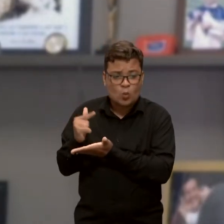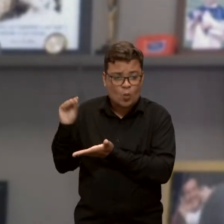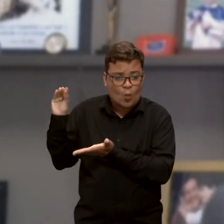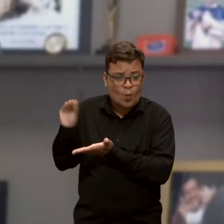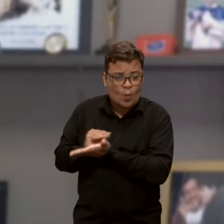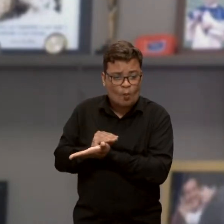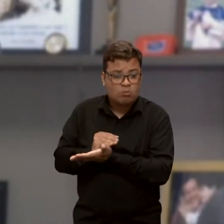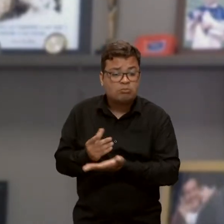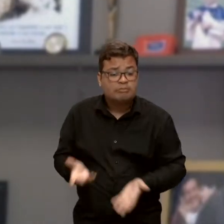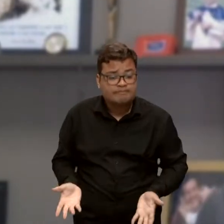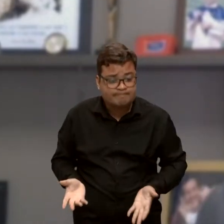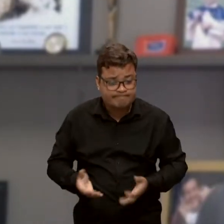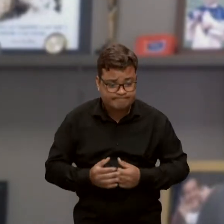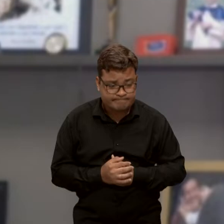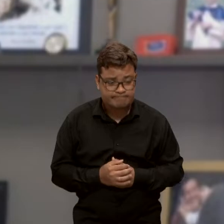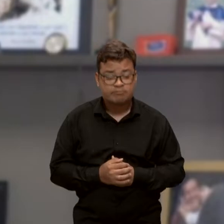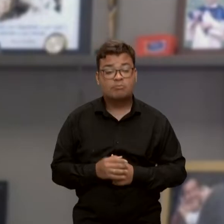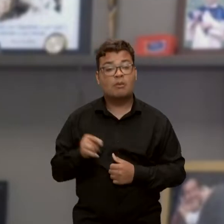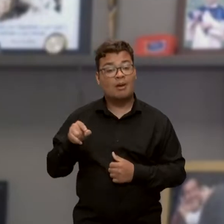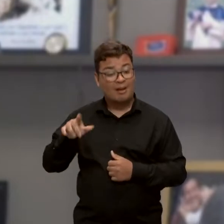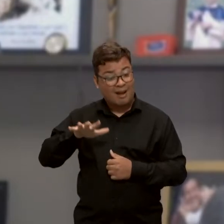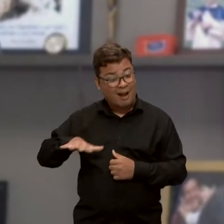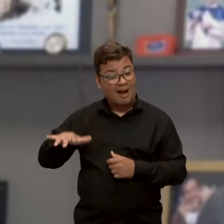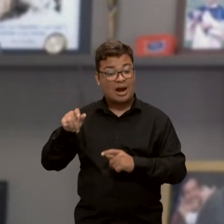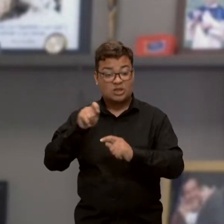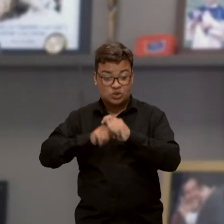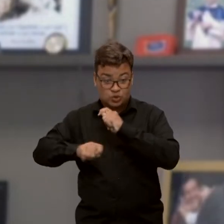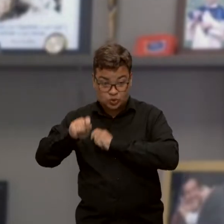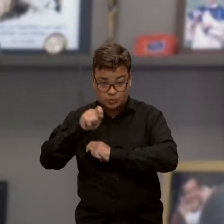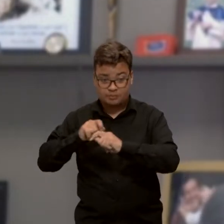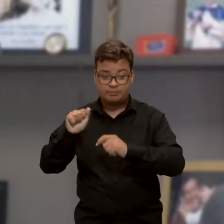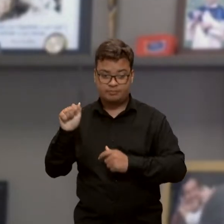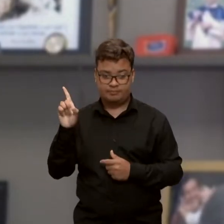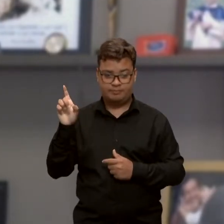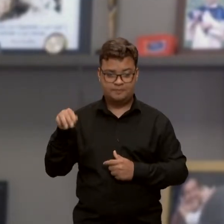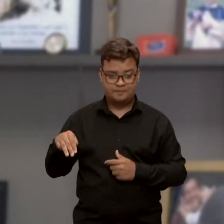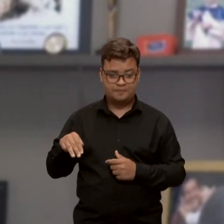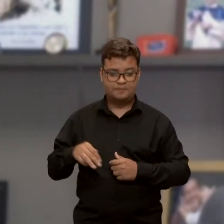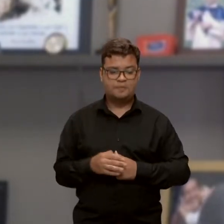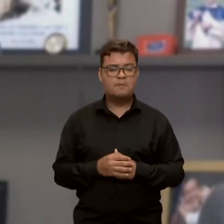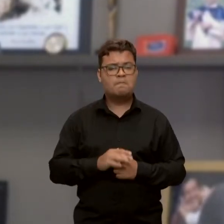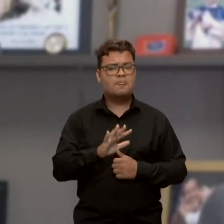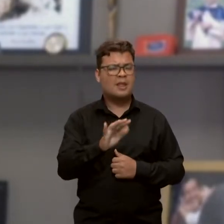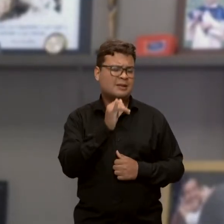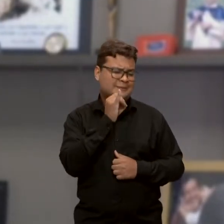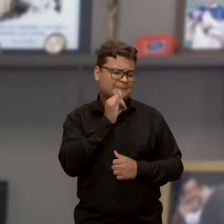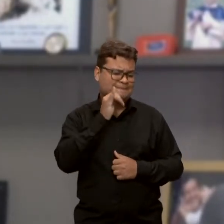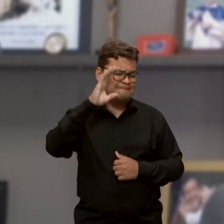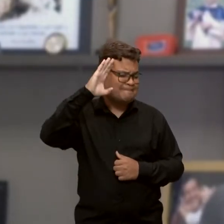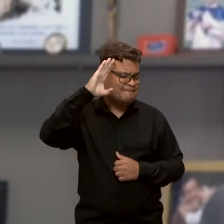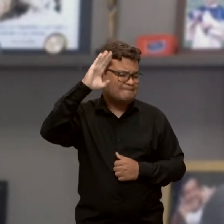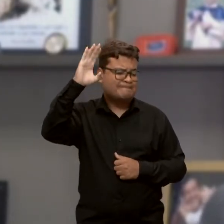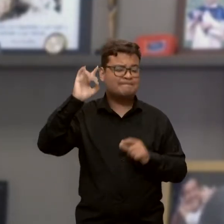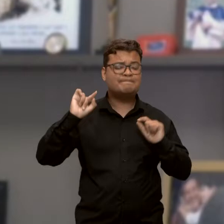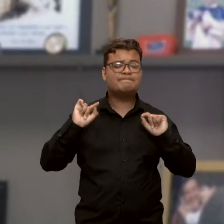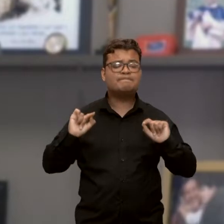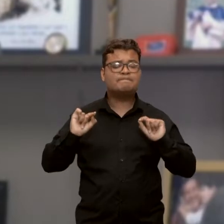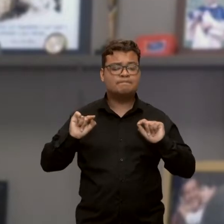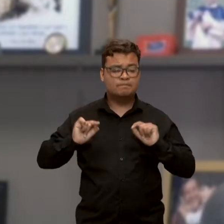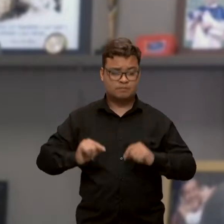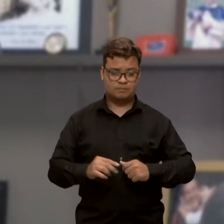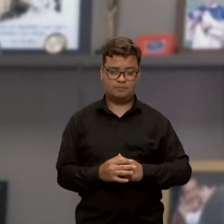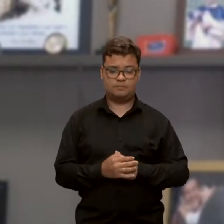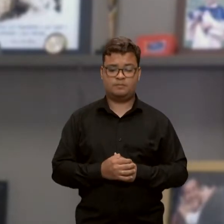aspecto administrativo. Mas o exemplo maior, sem dúvida nenhuma, é a